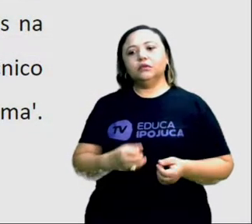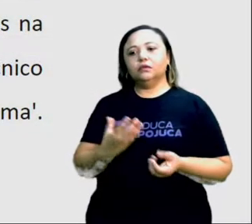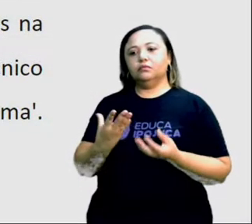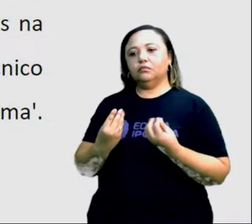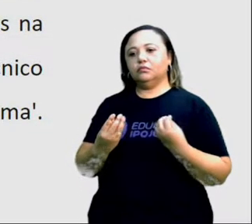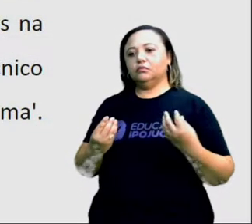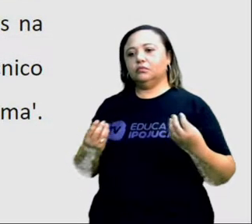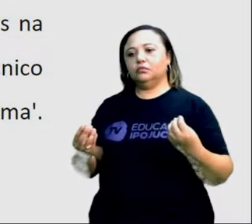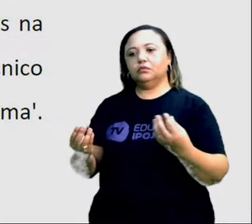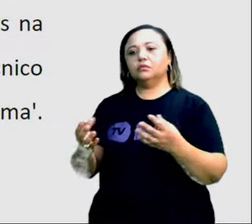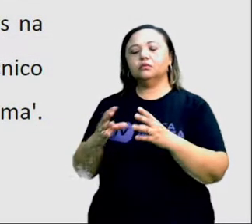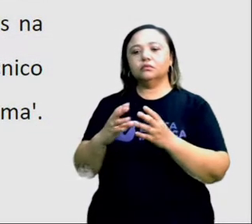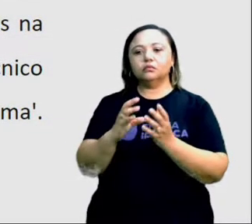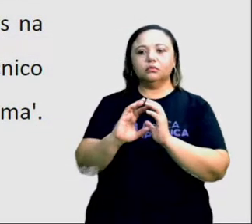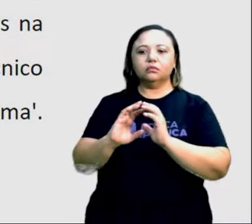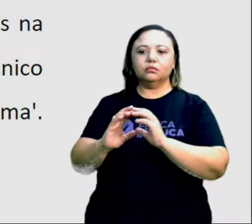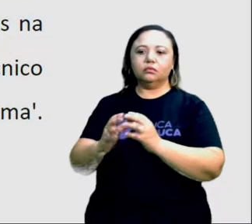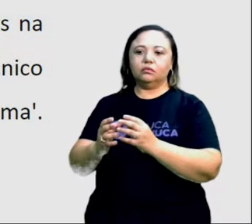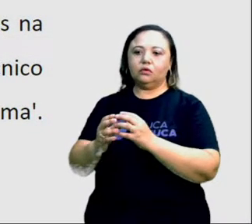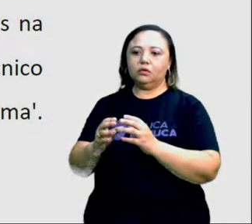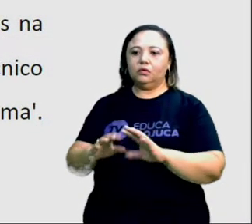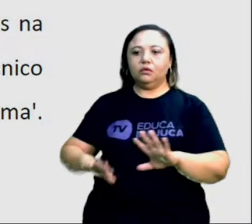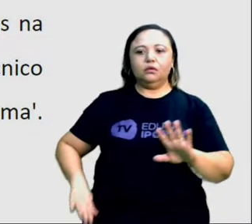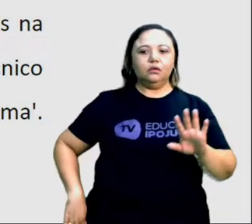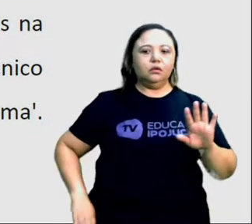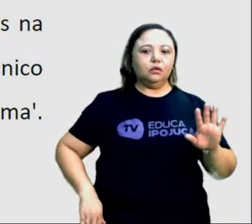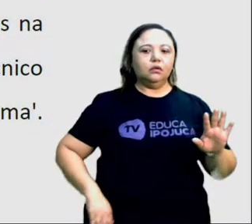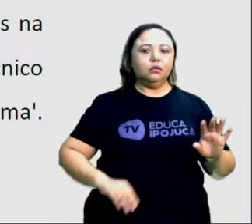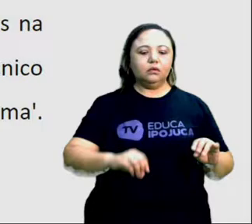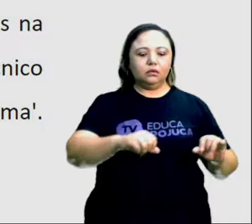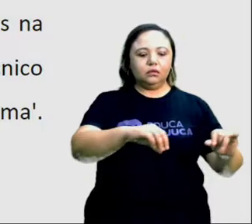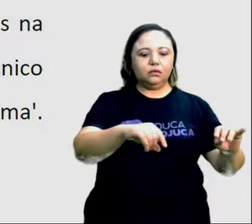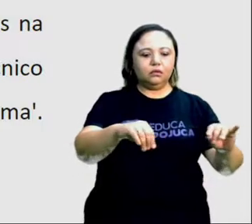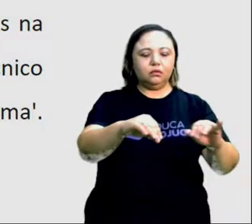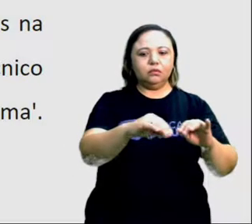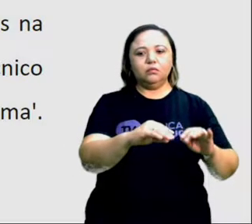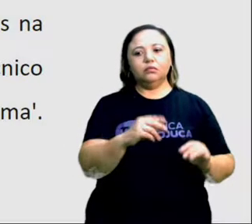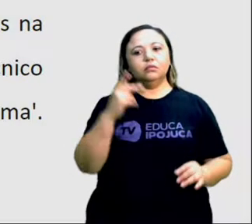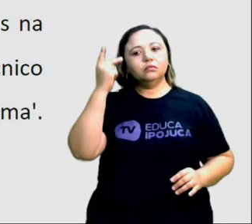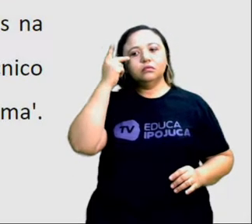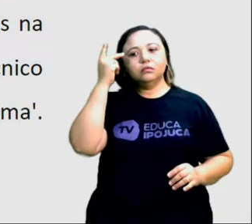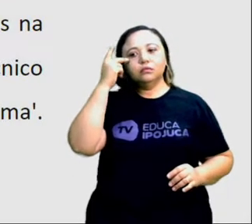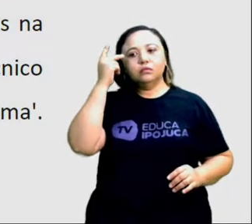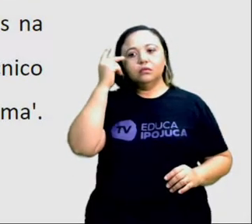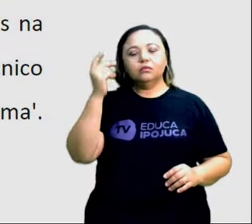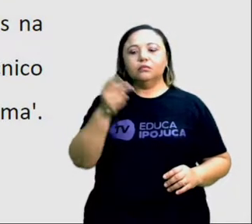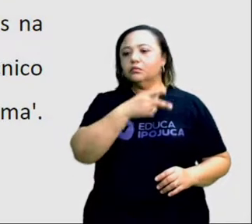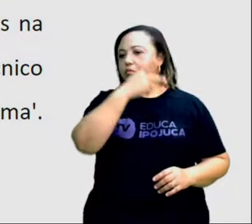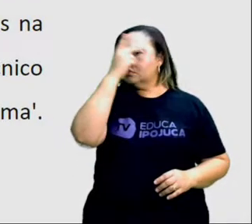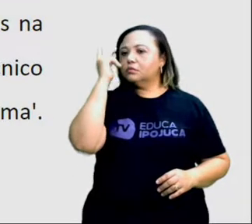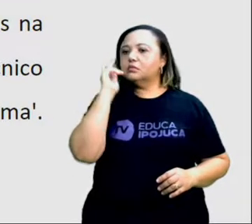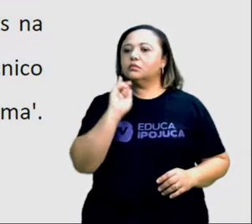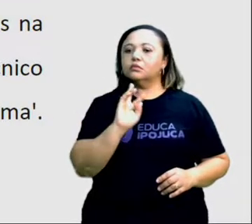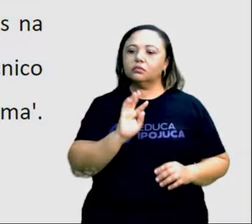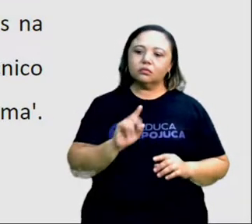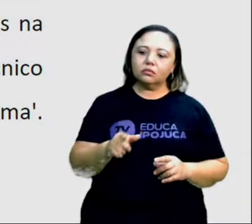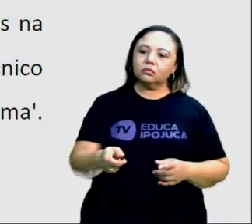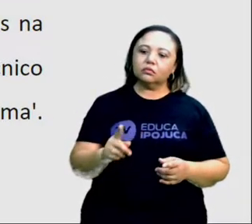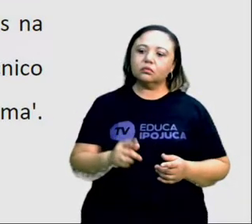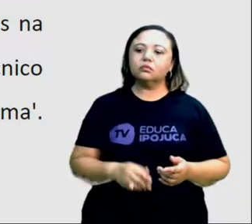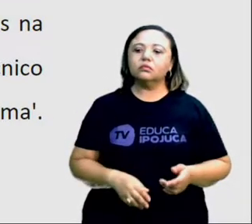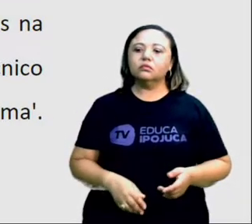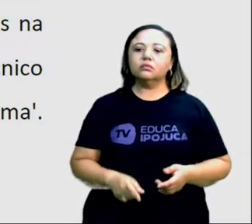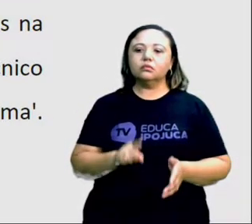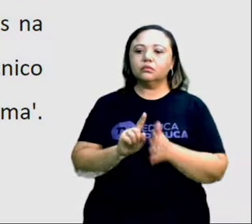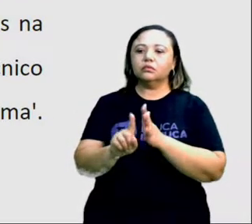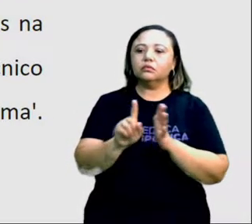bolas na faixa de areia de Peruíbe, litoral de São Paulo, deixou moradores da região intrigados. Então,